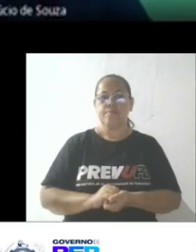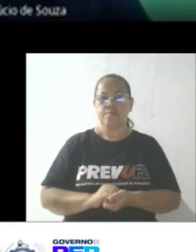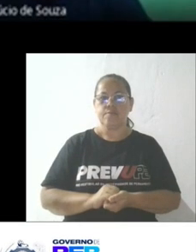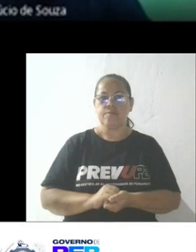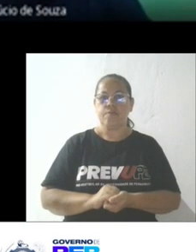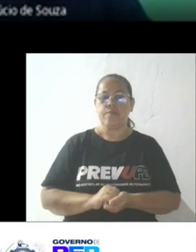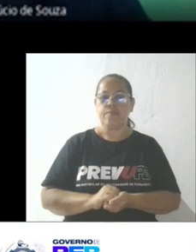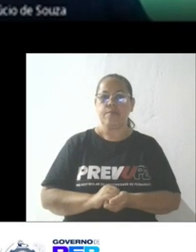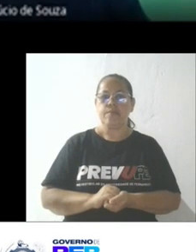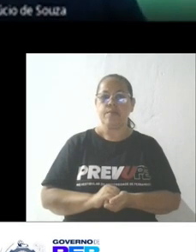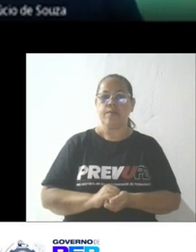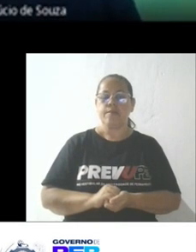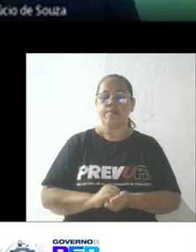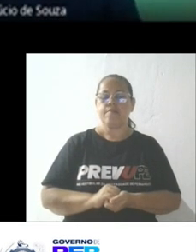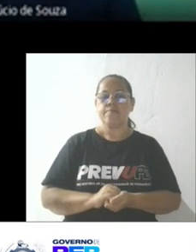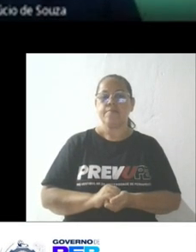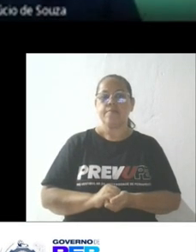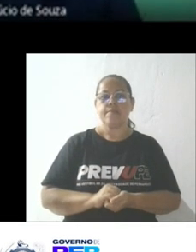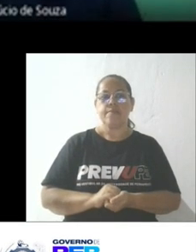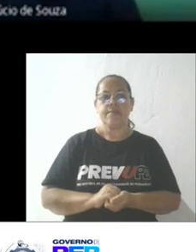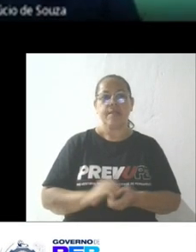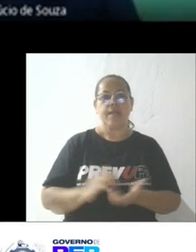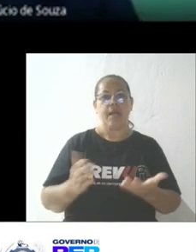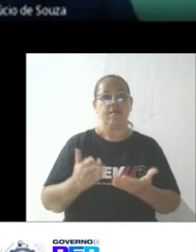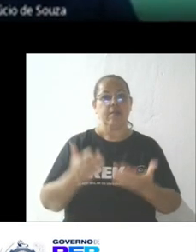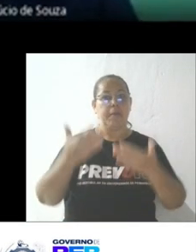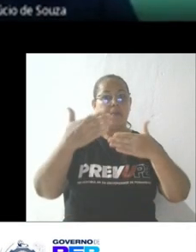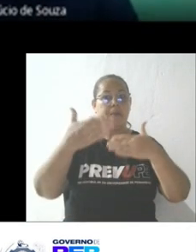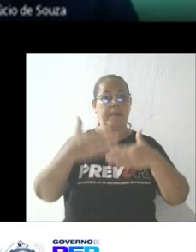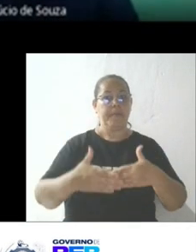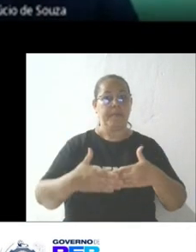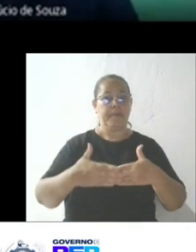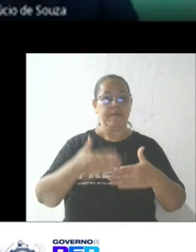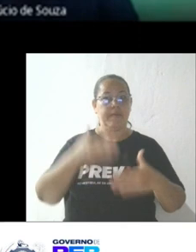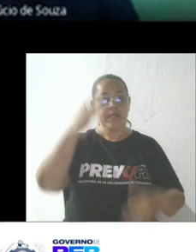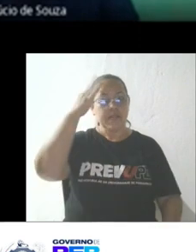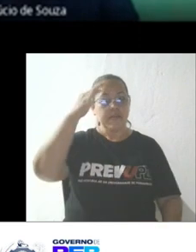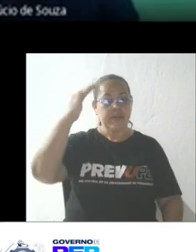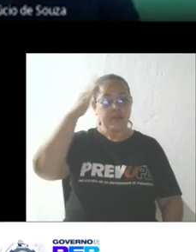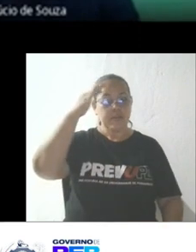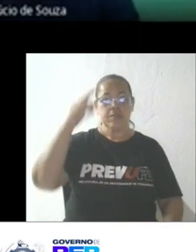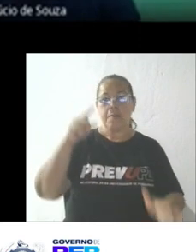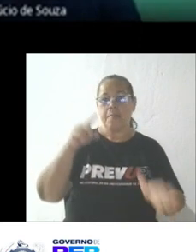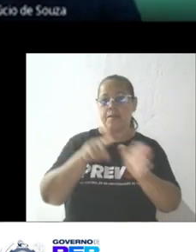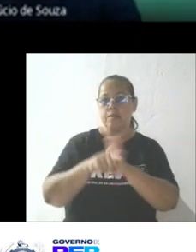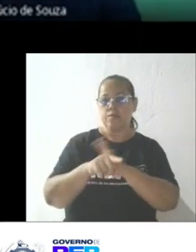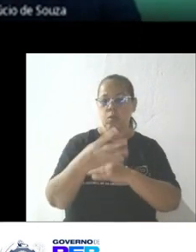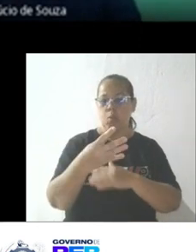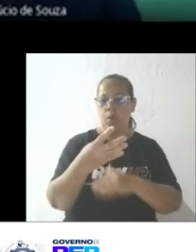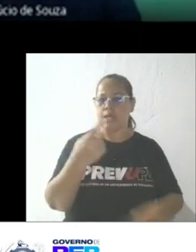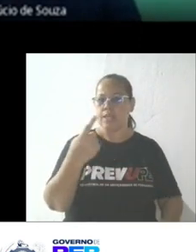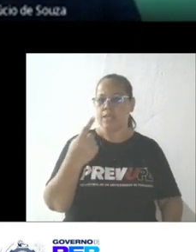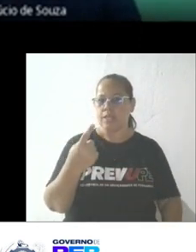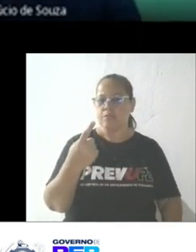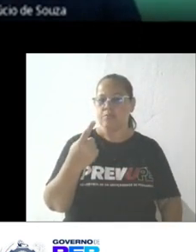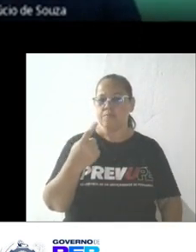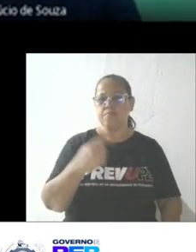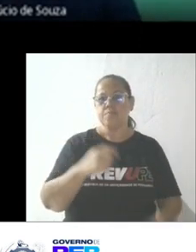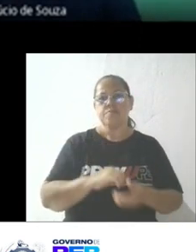vamos para a prova de filosofia questão 41 de filosofia traz um